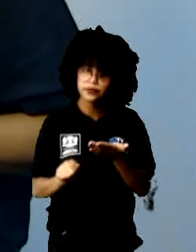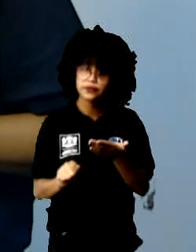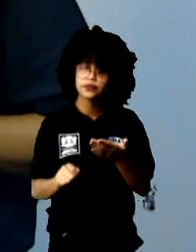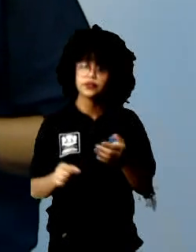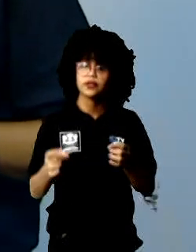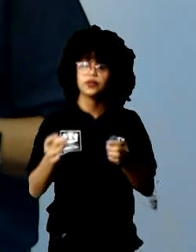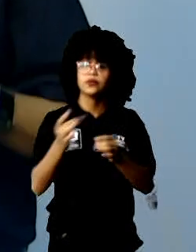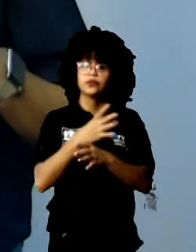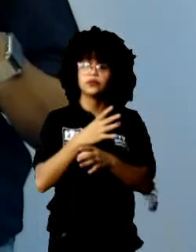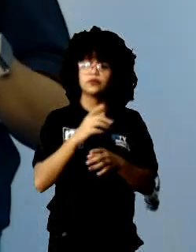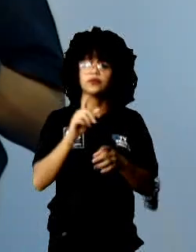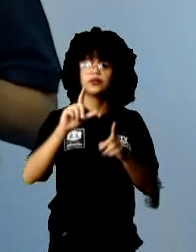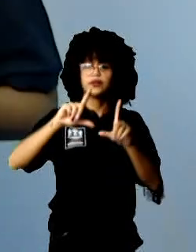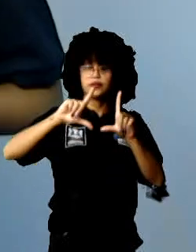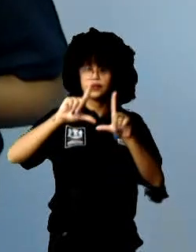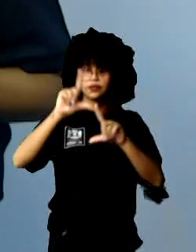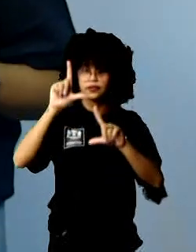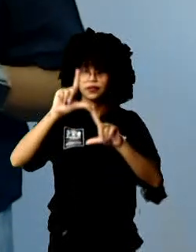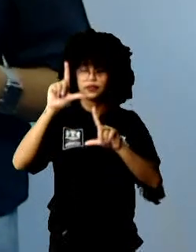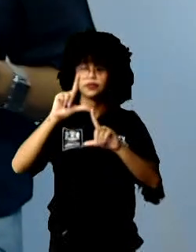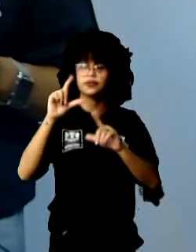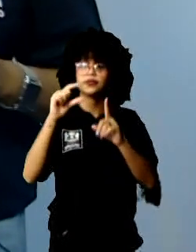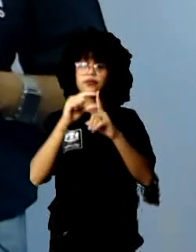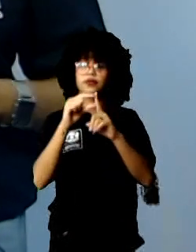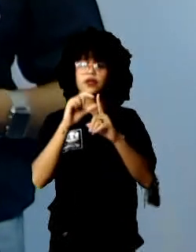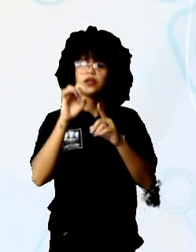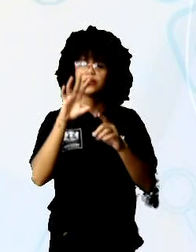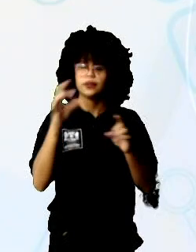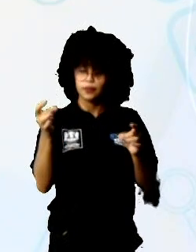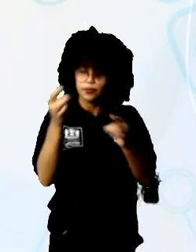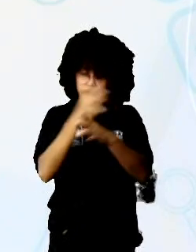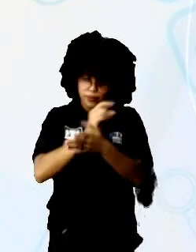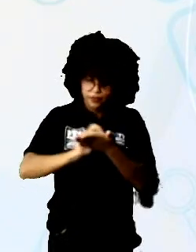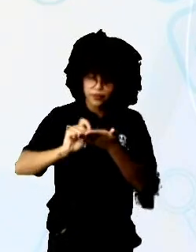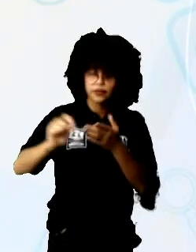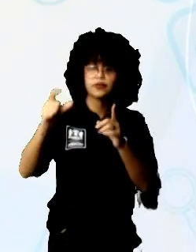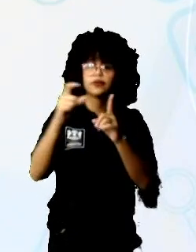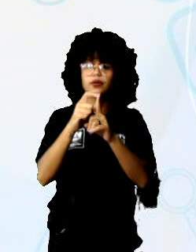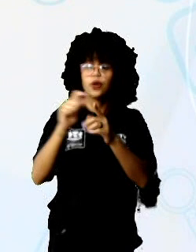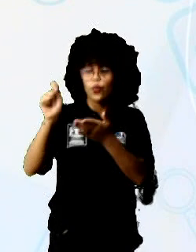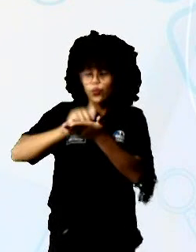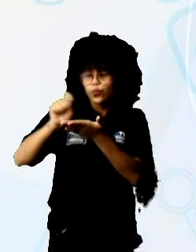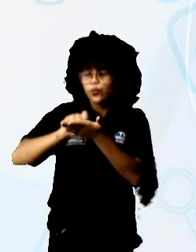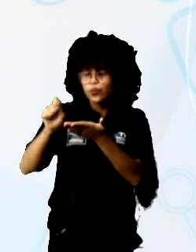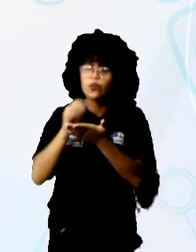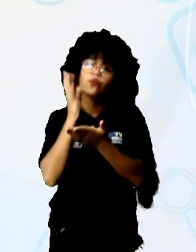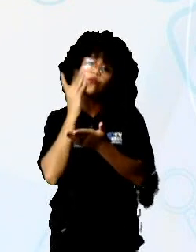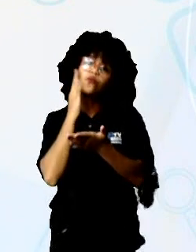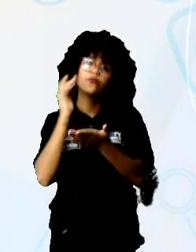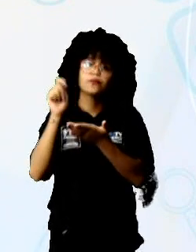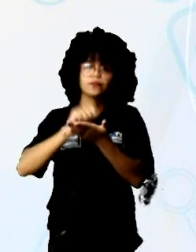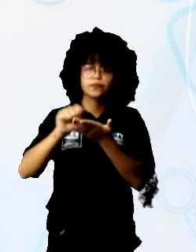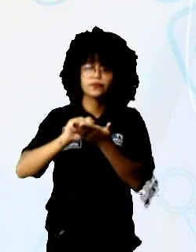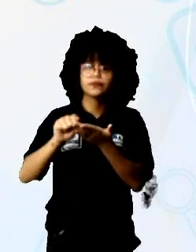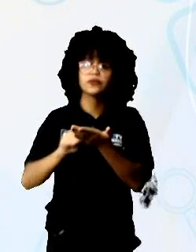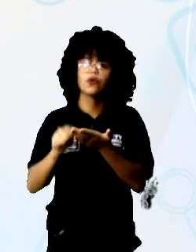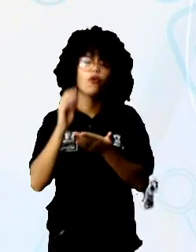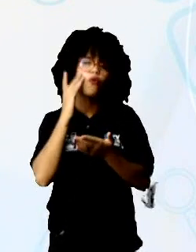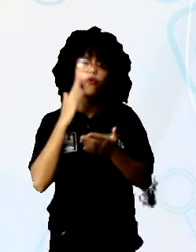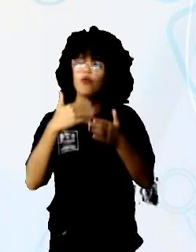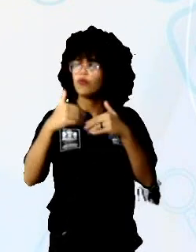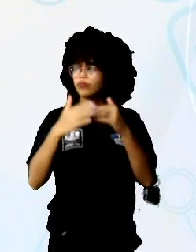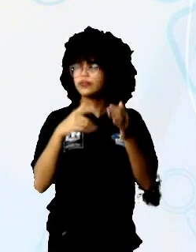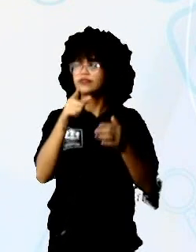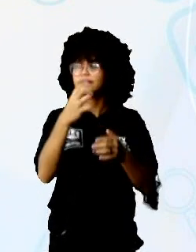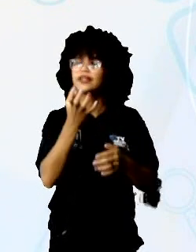letra da palavra quando você terminar de escrever a palavra Você vai pintar a última letra com a cor que você